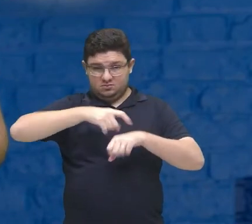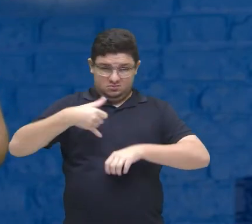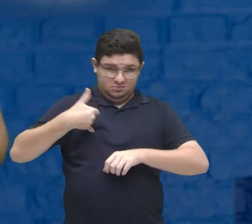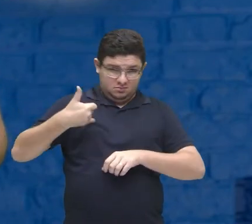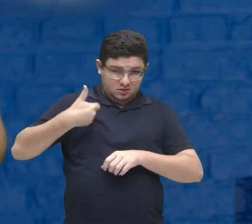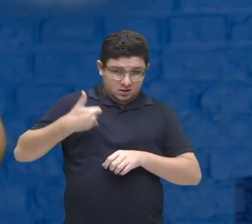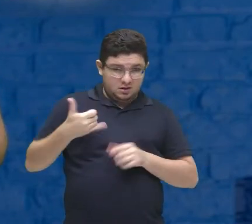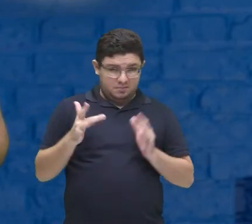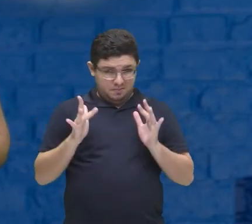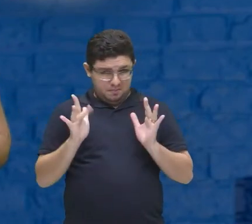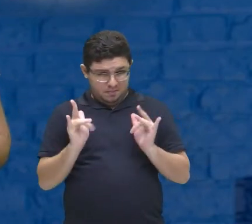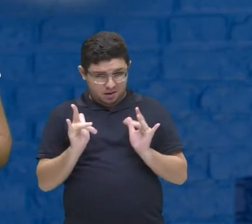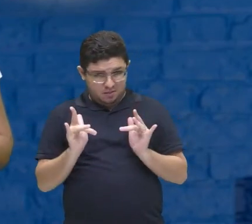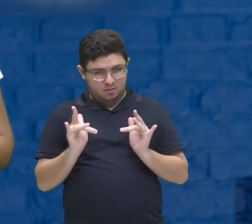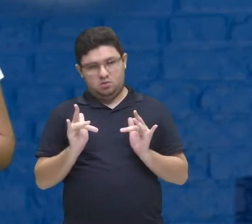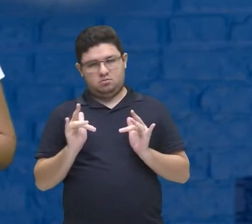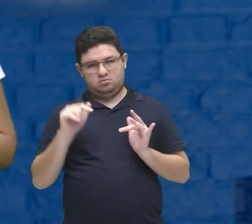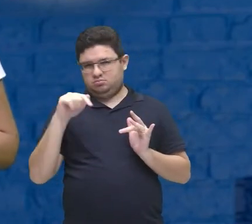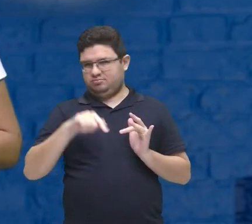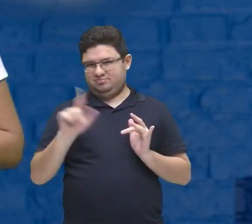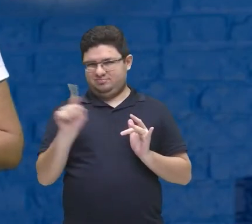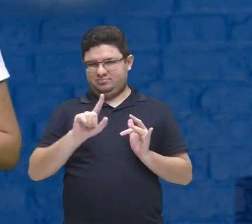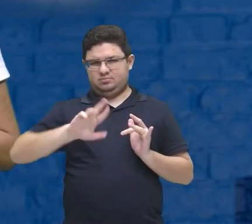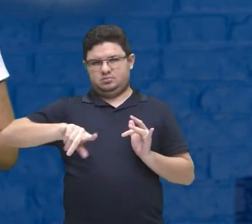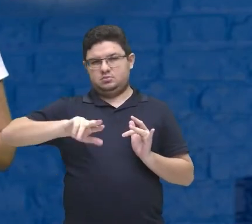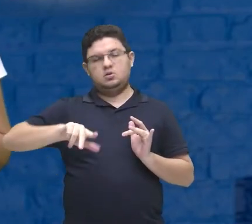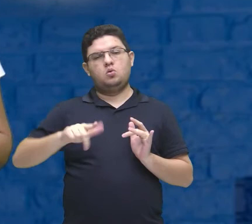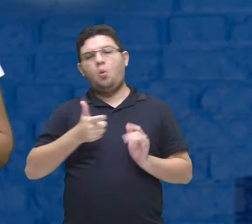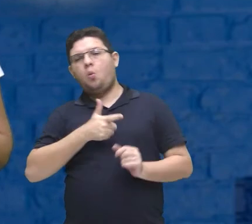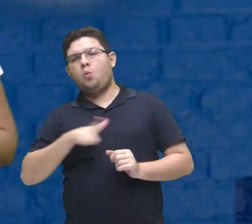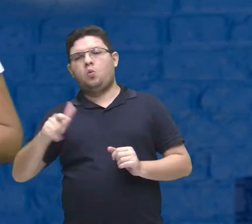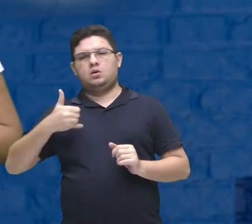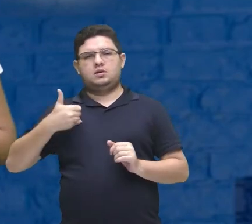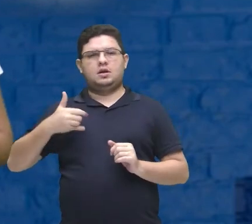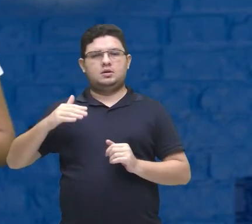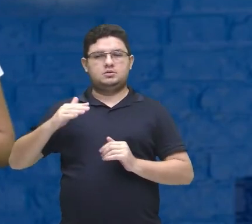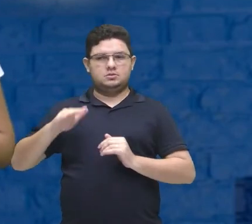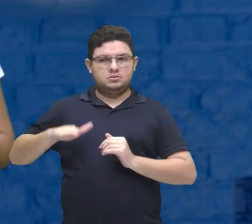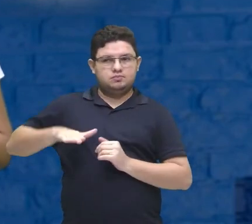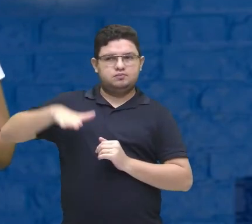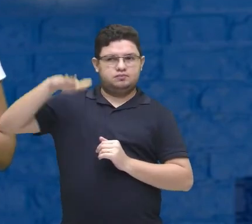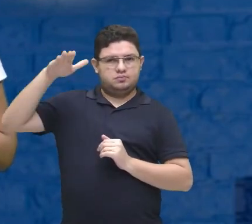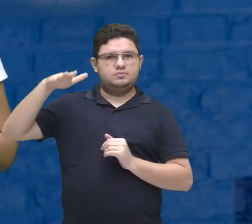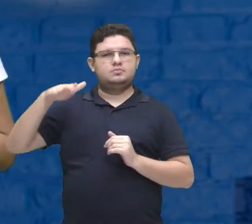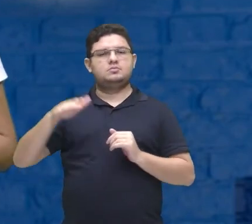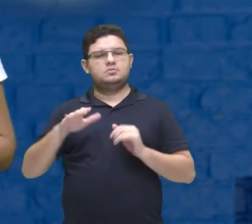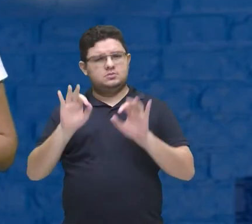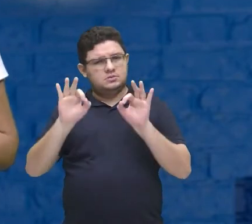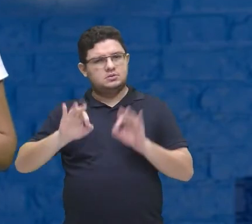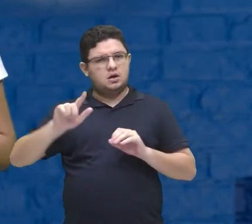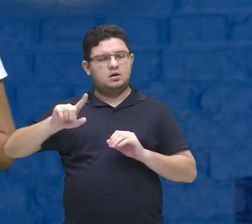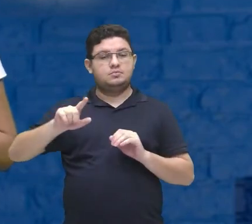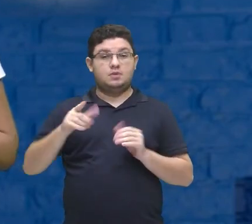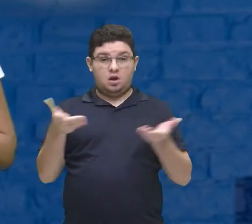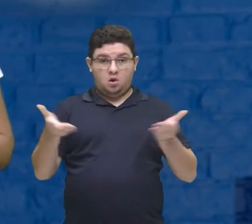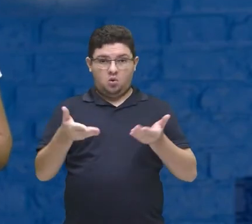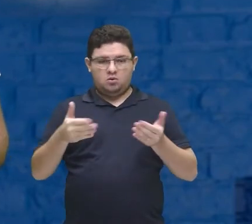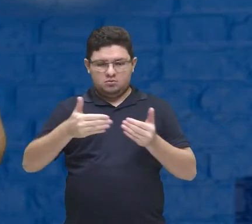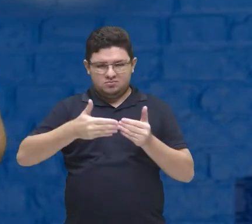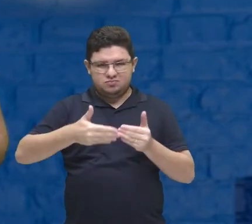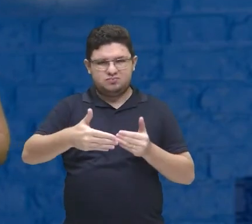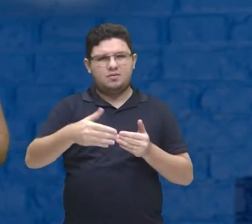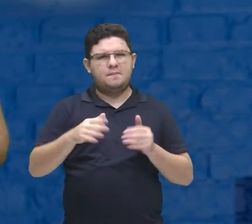que é isso que é importante, né? Se prevenir e se proteger. Nós estamos caminhando aqui, né, para a finalização do nosso programa. Gostaria muito que o doutor